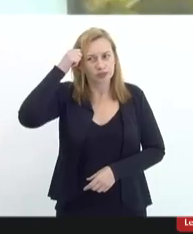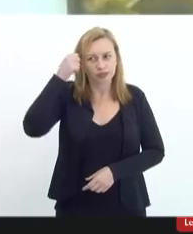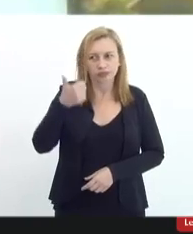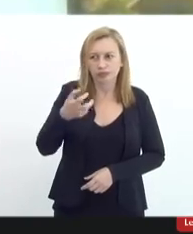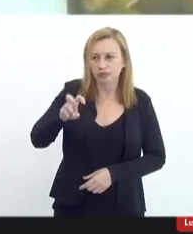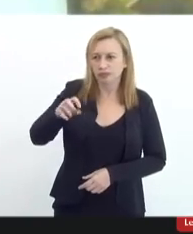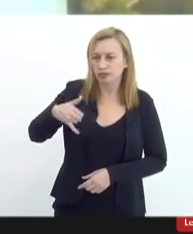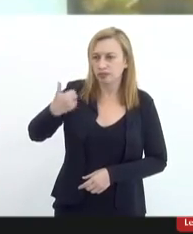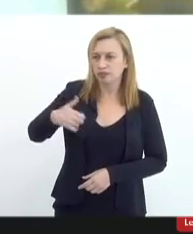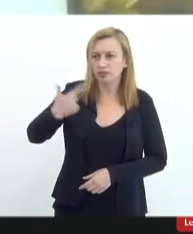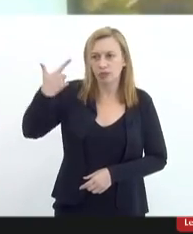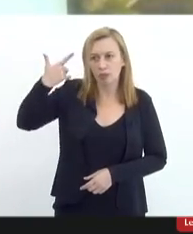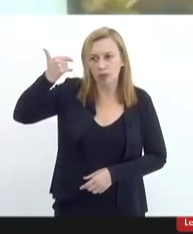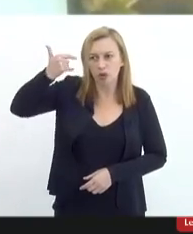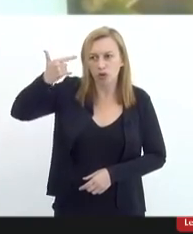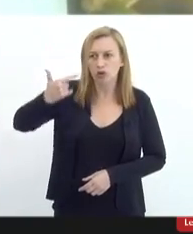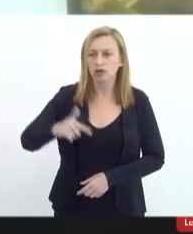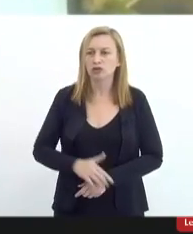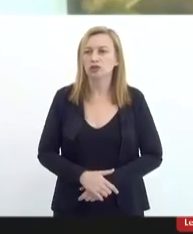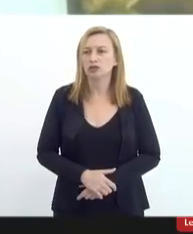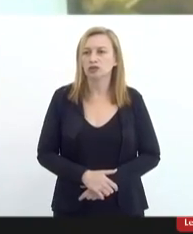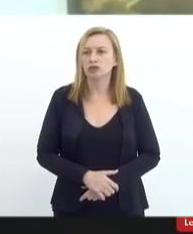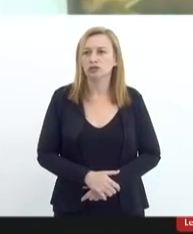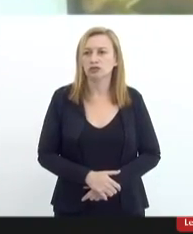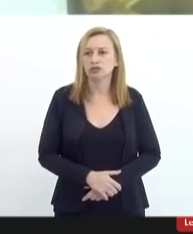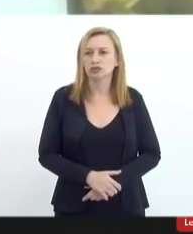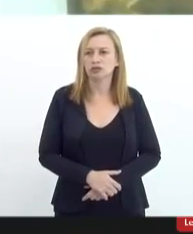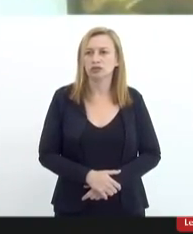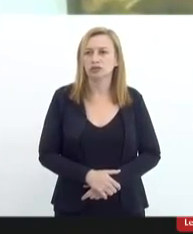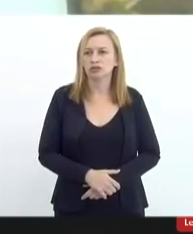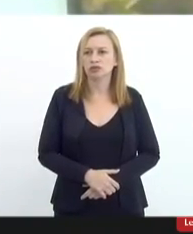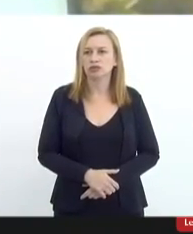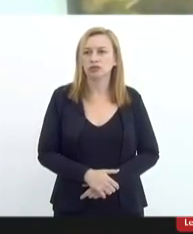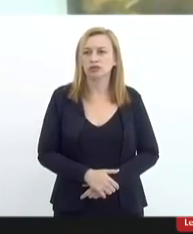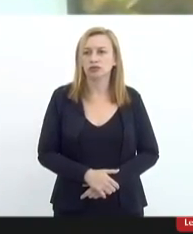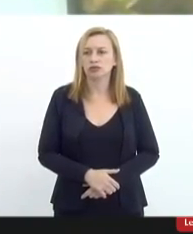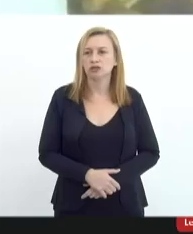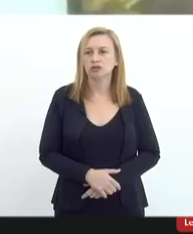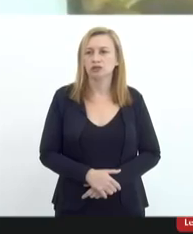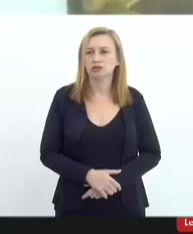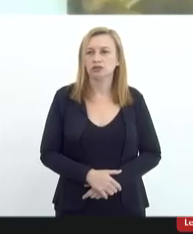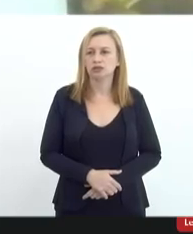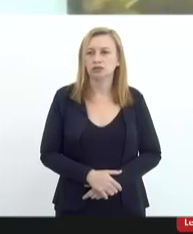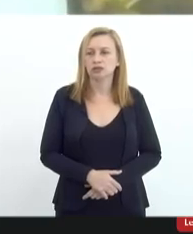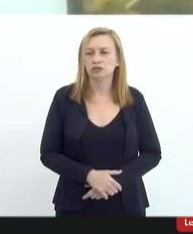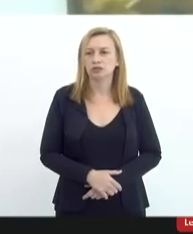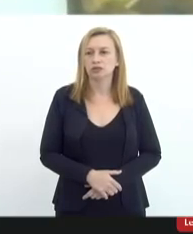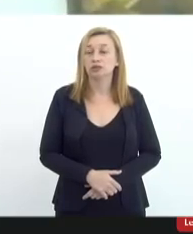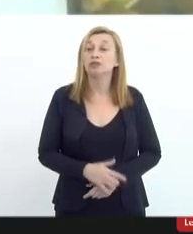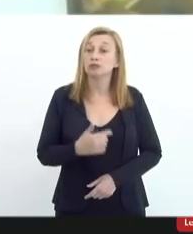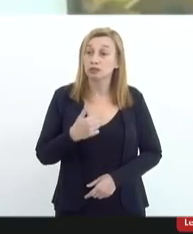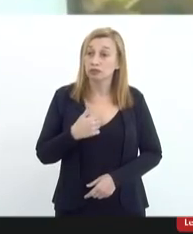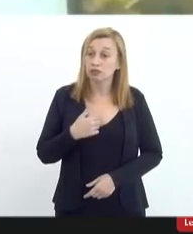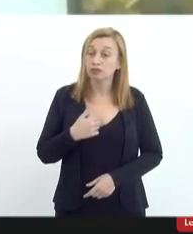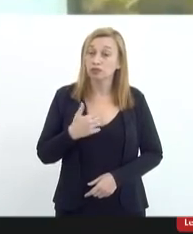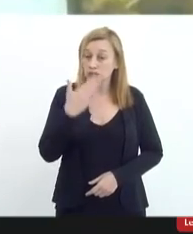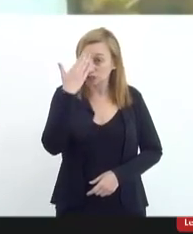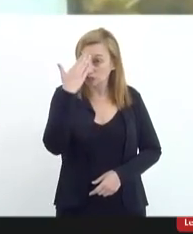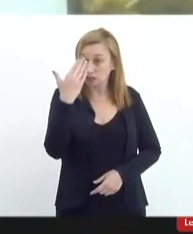anos com um tiro no olho, com um tiro nas costas, um tiro na cabeça. Eu cultuo a